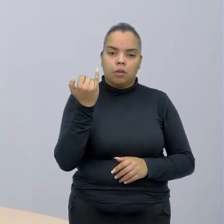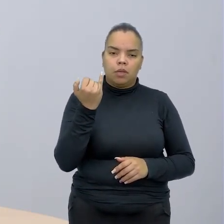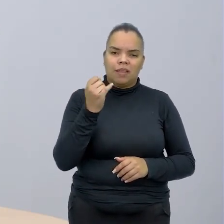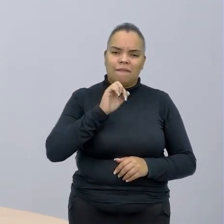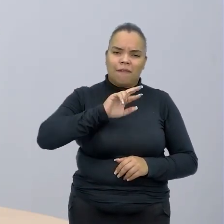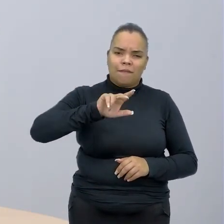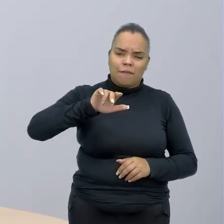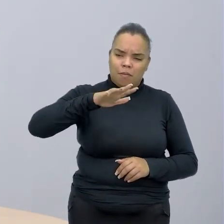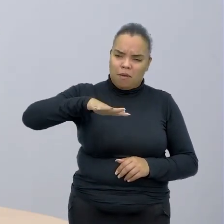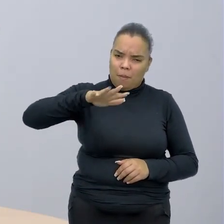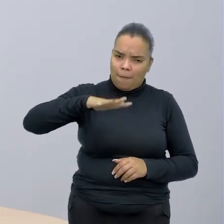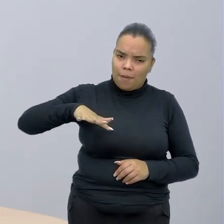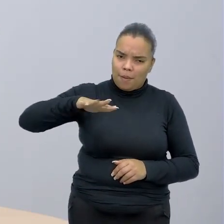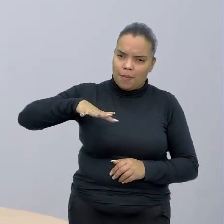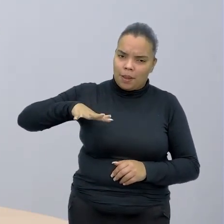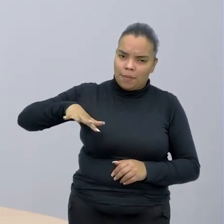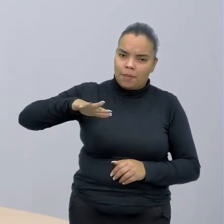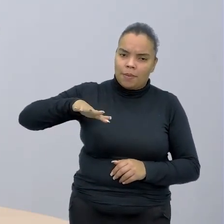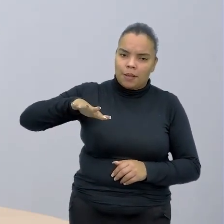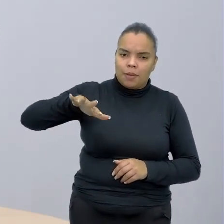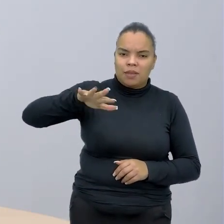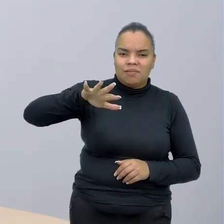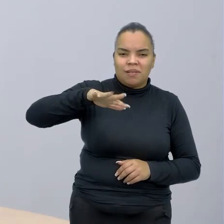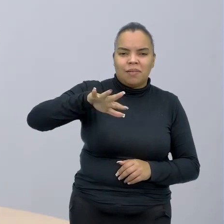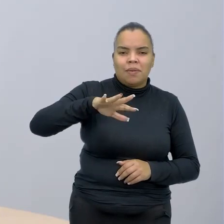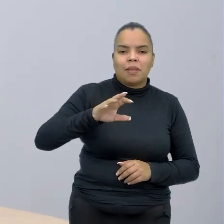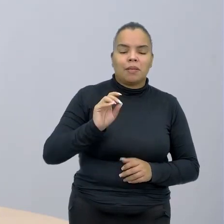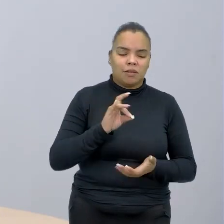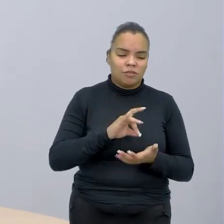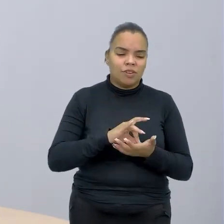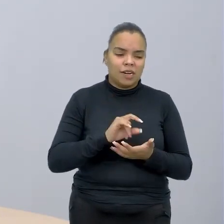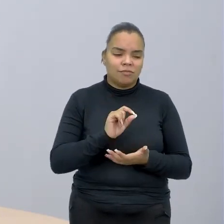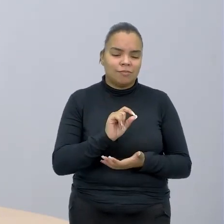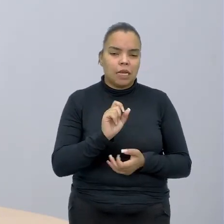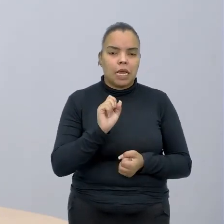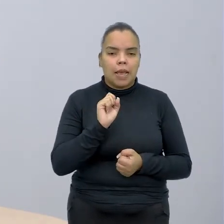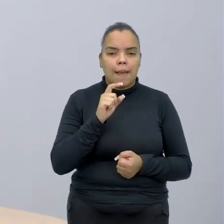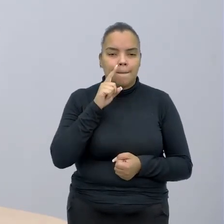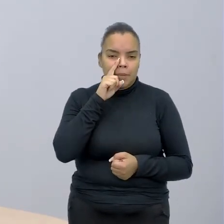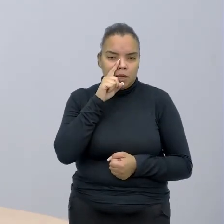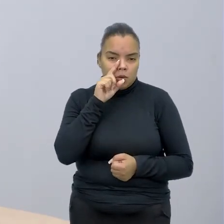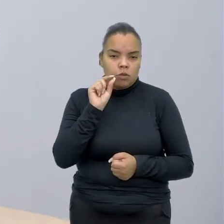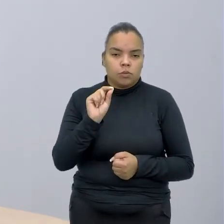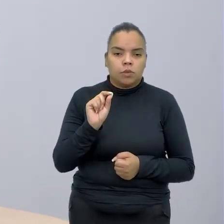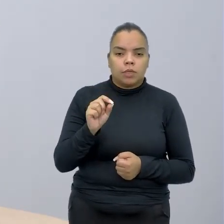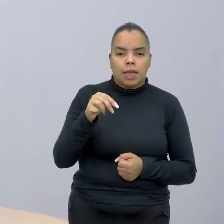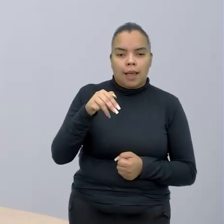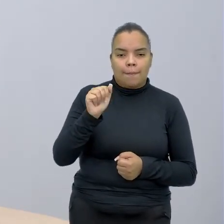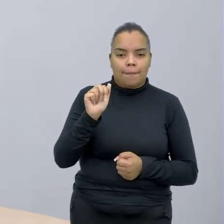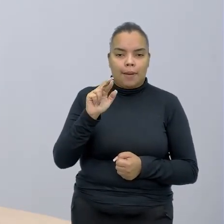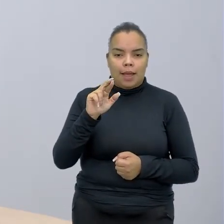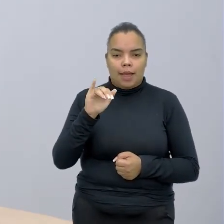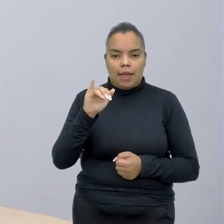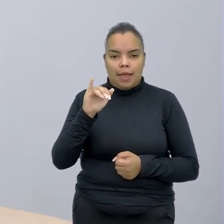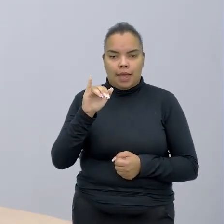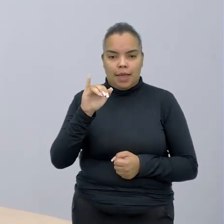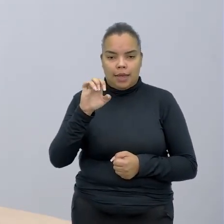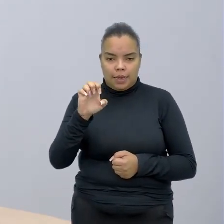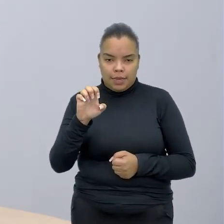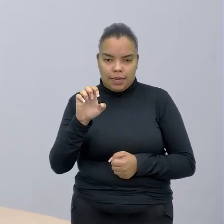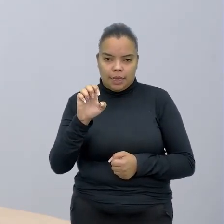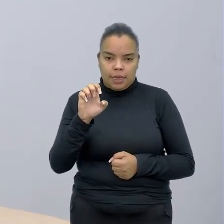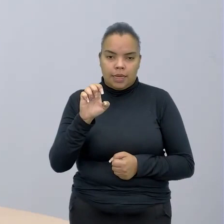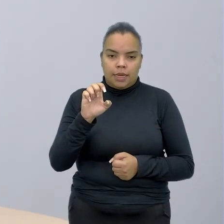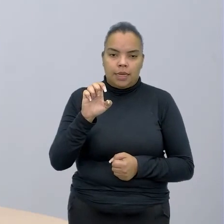muito perigoso como o acidente de Goiânia. Realmente. Você lembrar o seguinte, que a Marie Curie, ela não sabia que um material